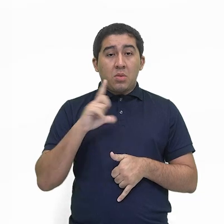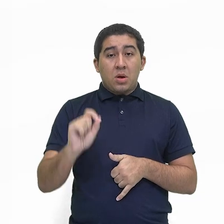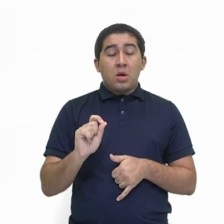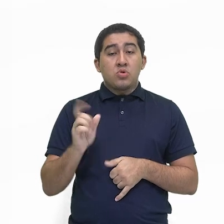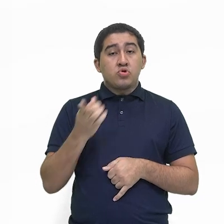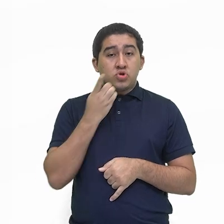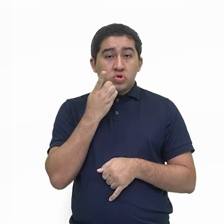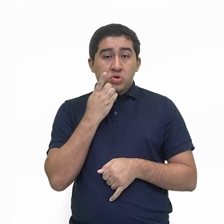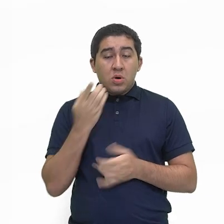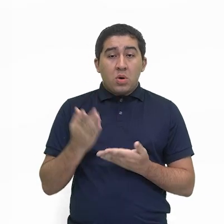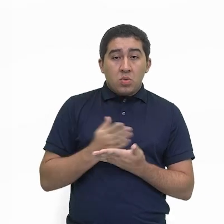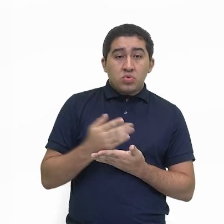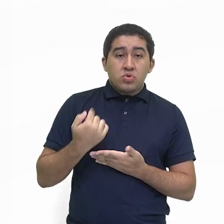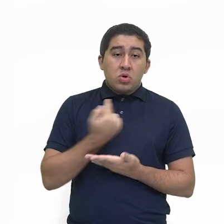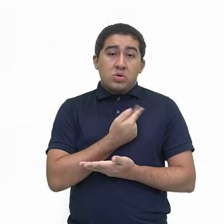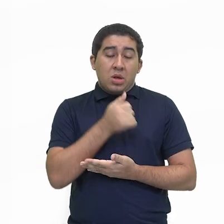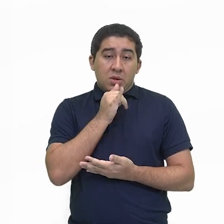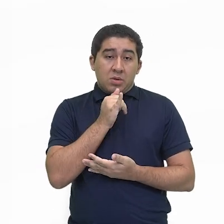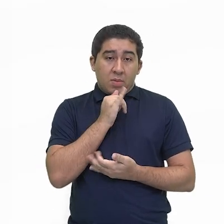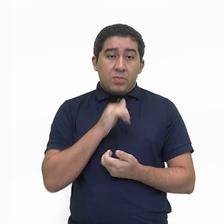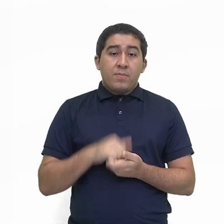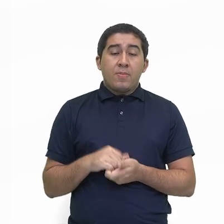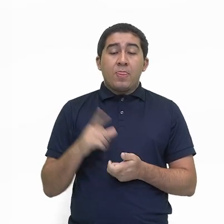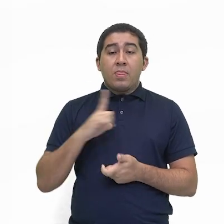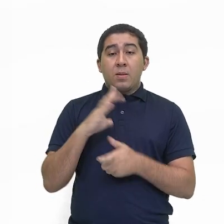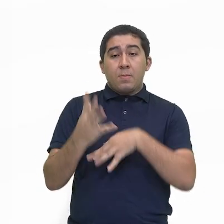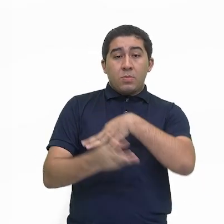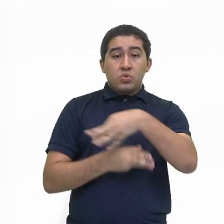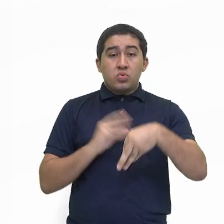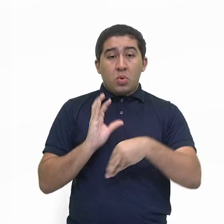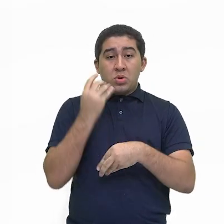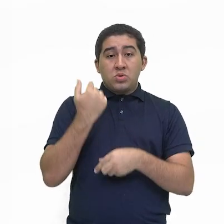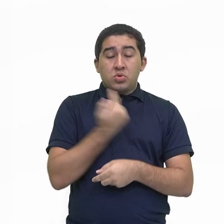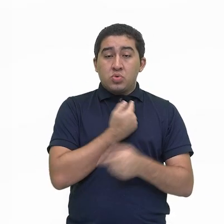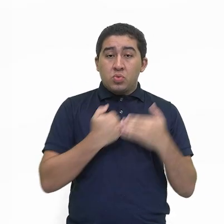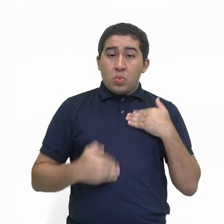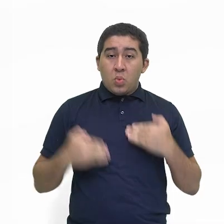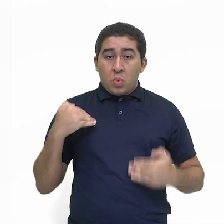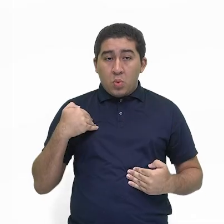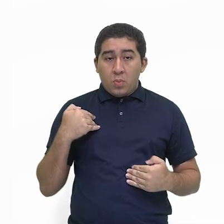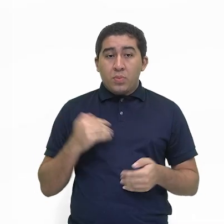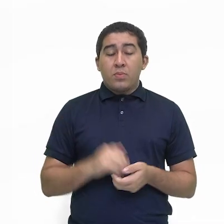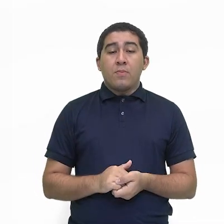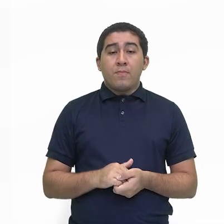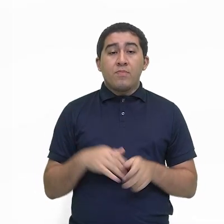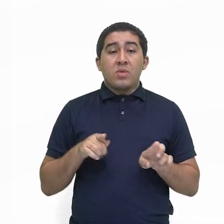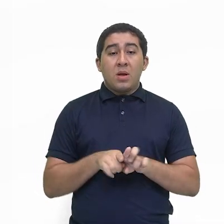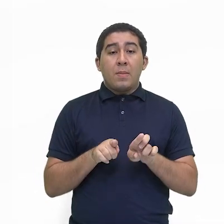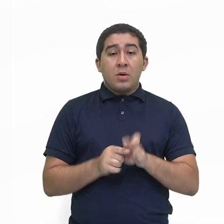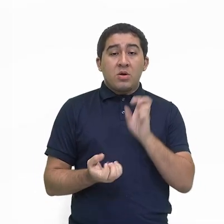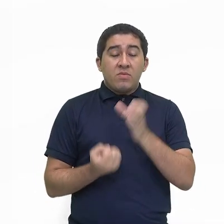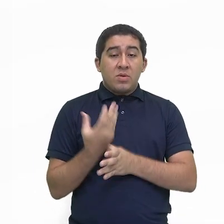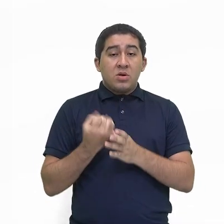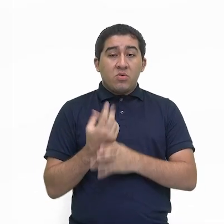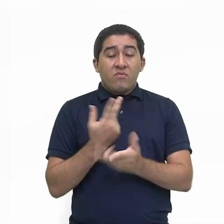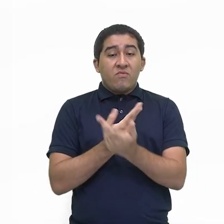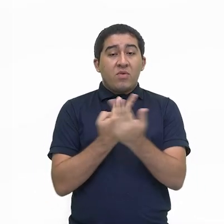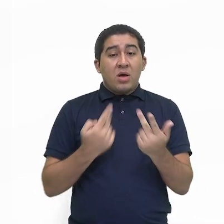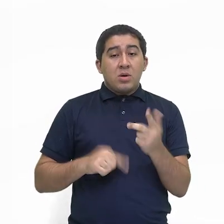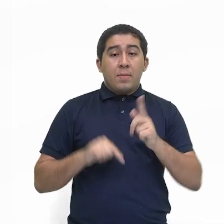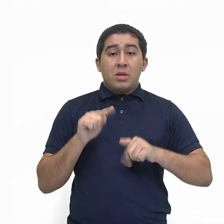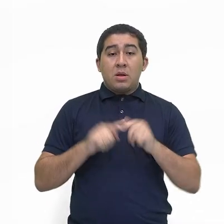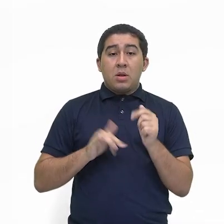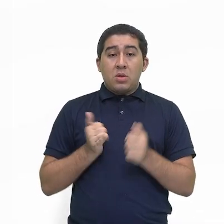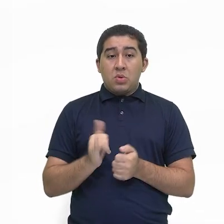nosso cotidiano, como em reações que acontecem no nosso corpo, também na fabricação de vários